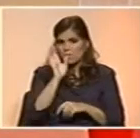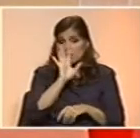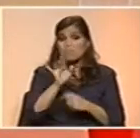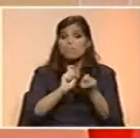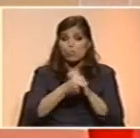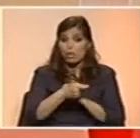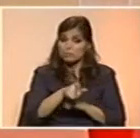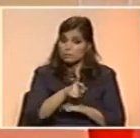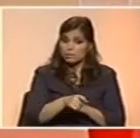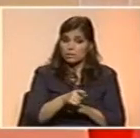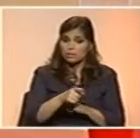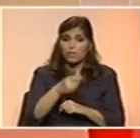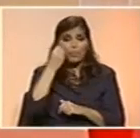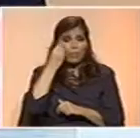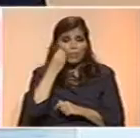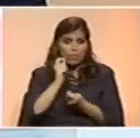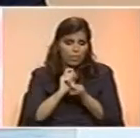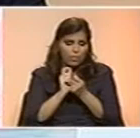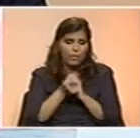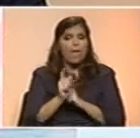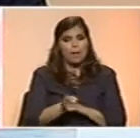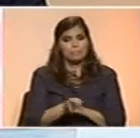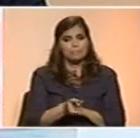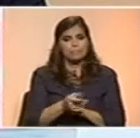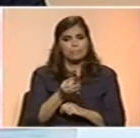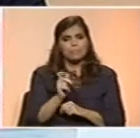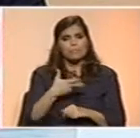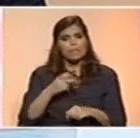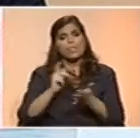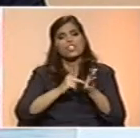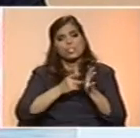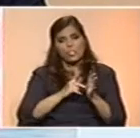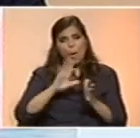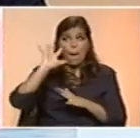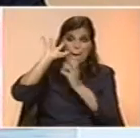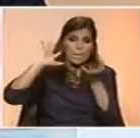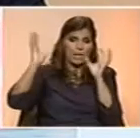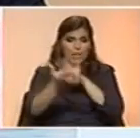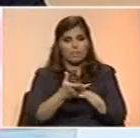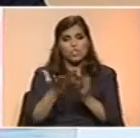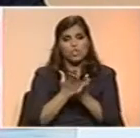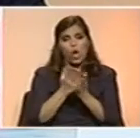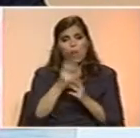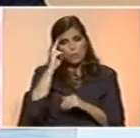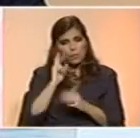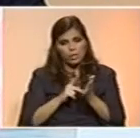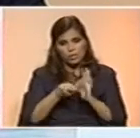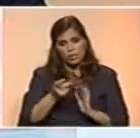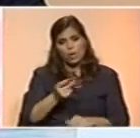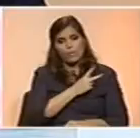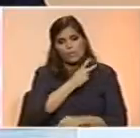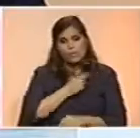mudança desse género. E lentamente, não é? Exatamente. Pedro Macedo, bem-vindo. É engenheiro do ambiente da Escola Superior de Biotecnologia da Universidade